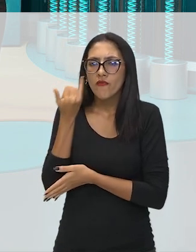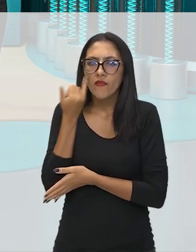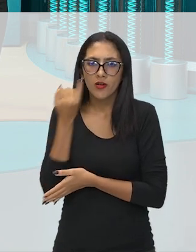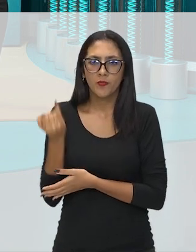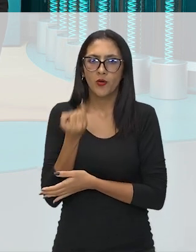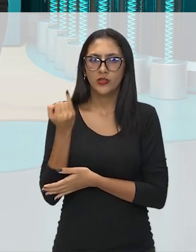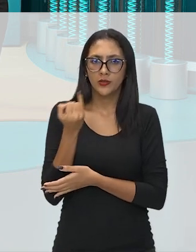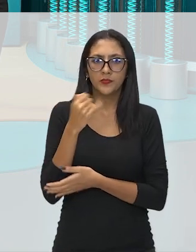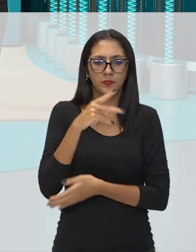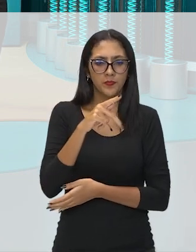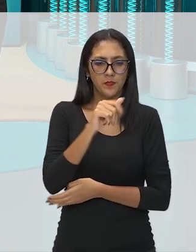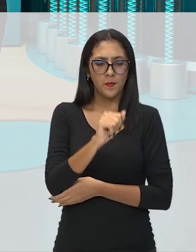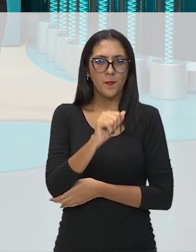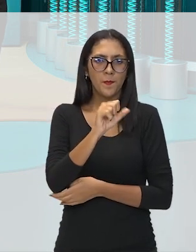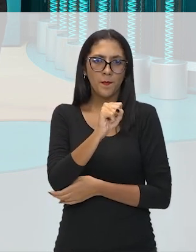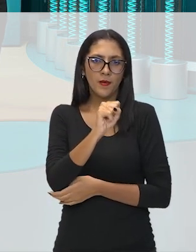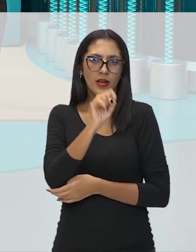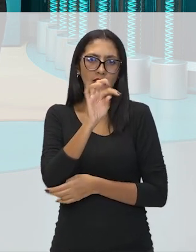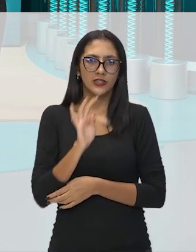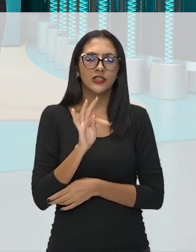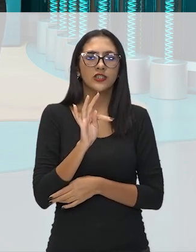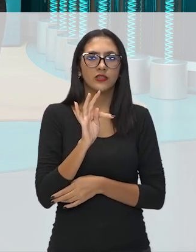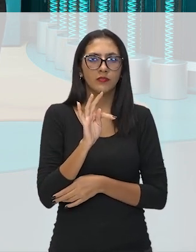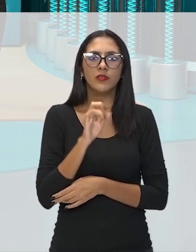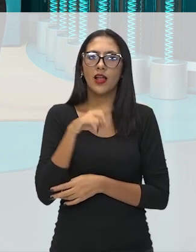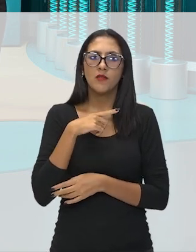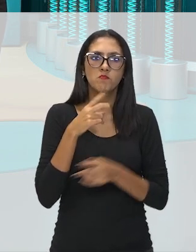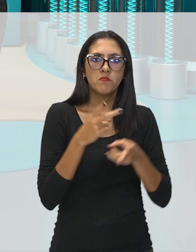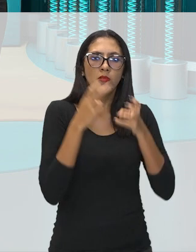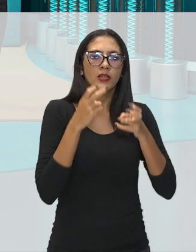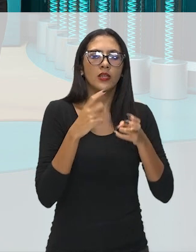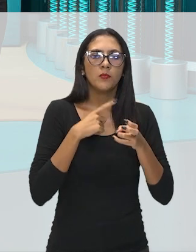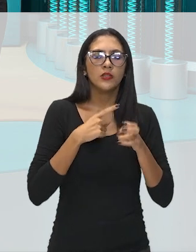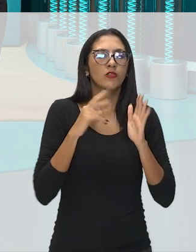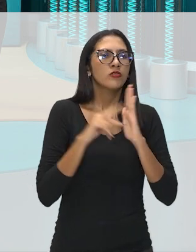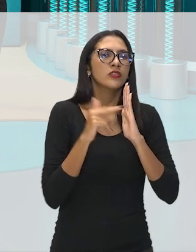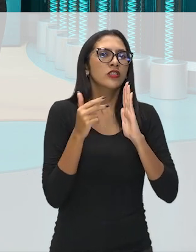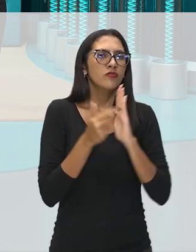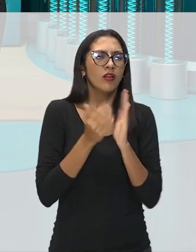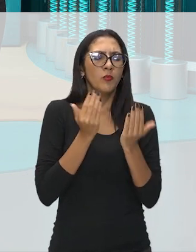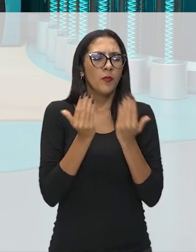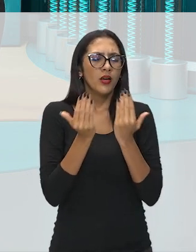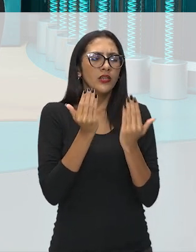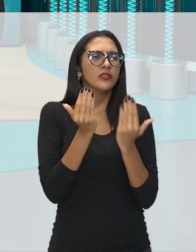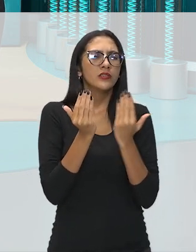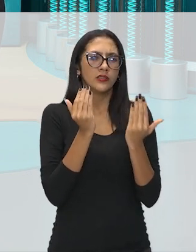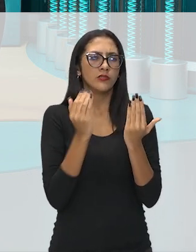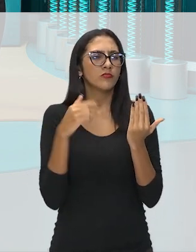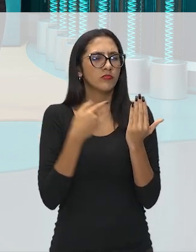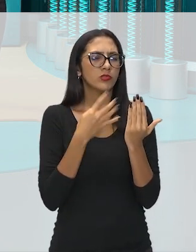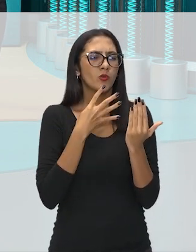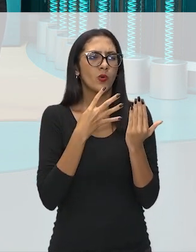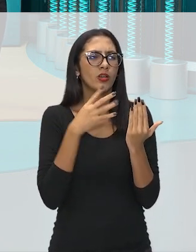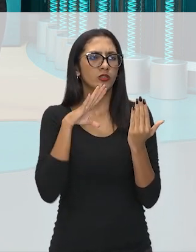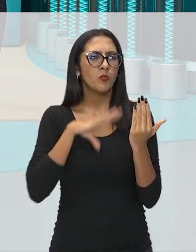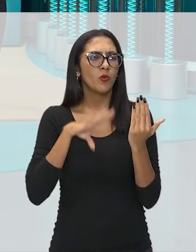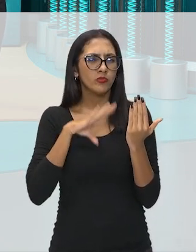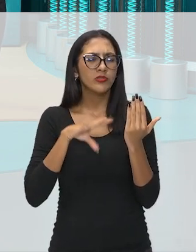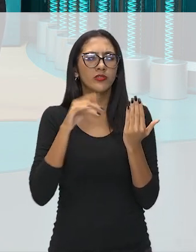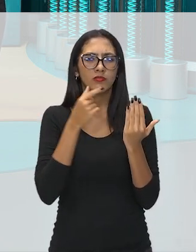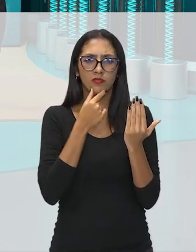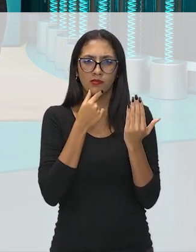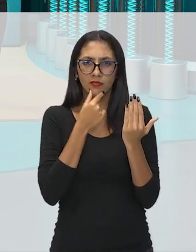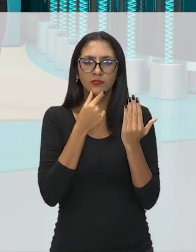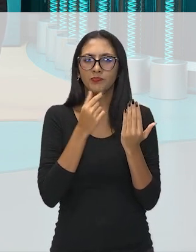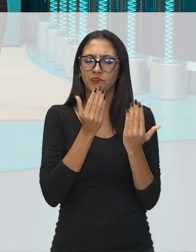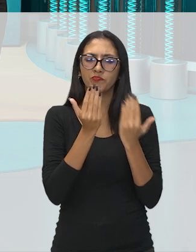Past, palavra cognata, past continuous, um passado contínuo, e o simple past, que é o passado simples que a gente já conhece,